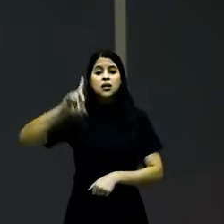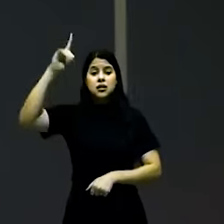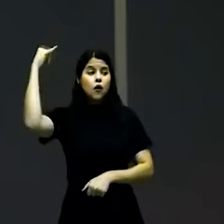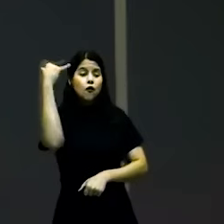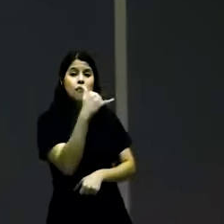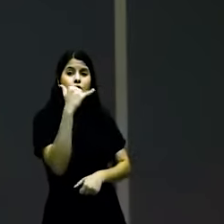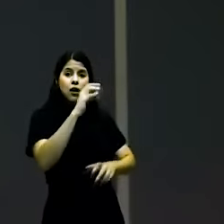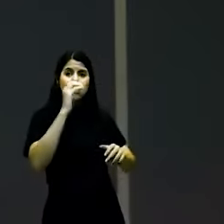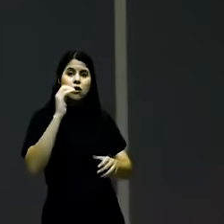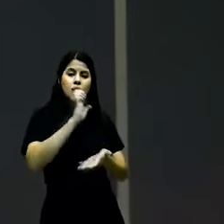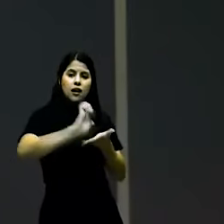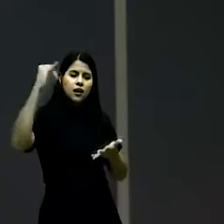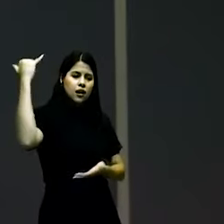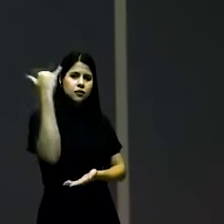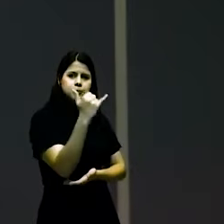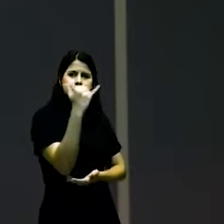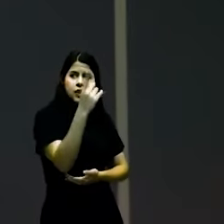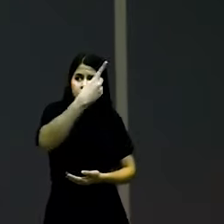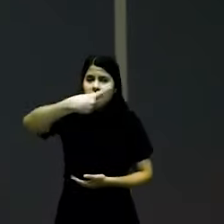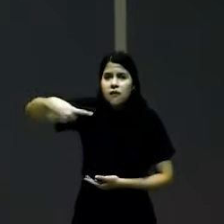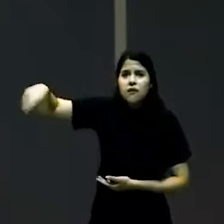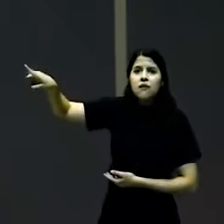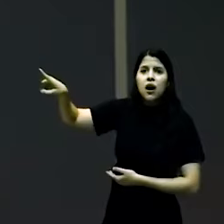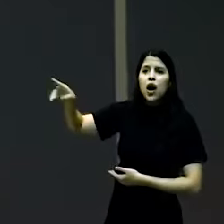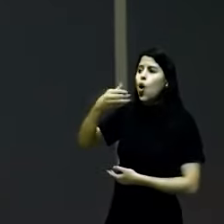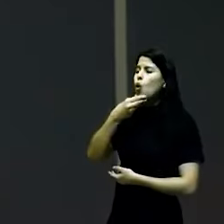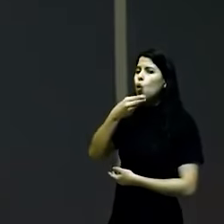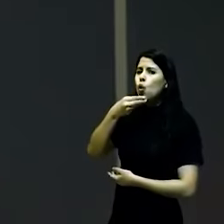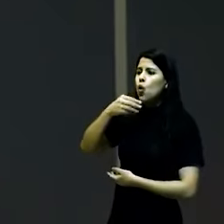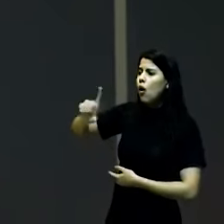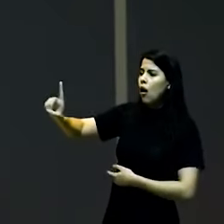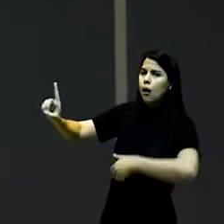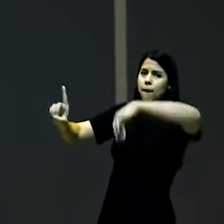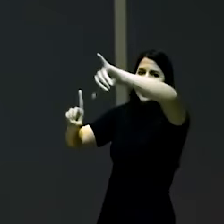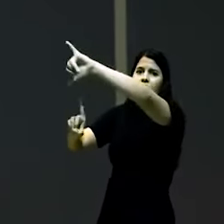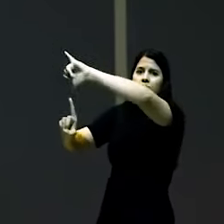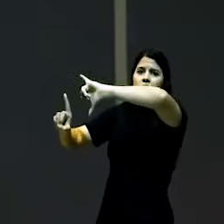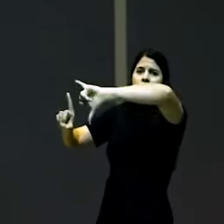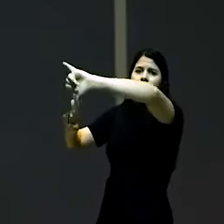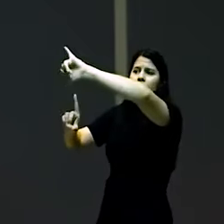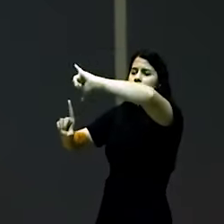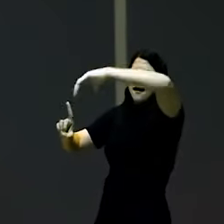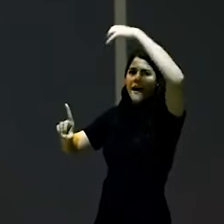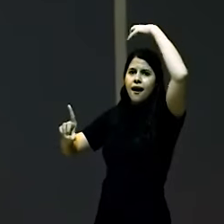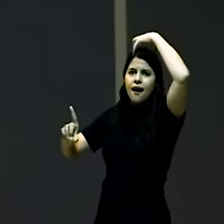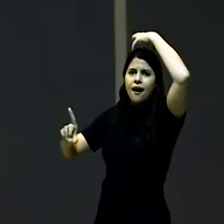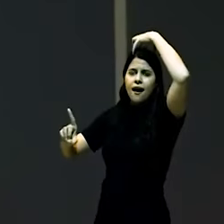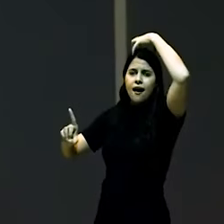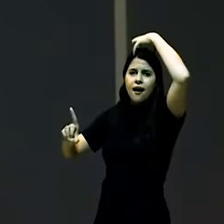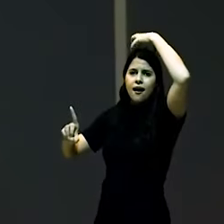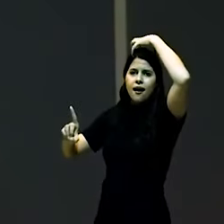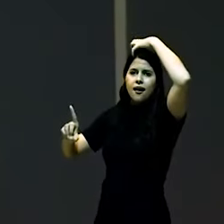Elias: unja Azael como rei da Síria, unja Jeú como rei